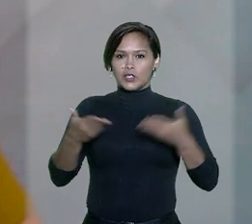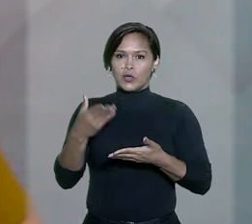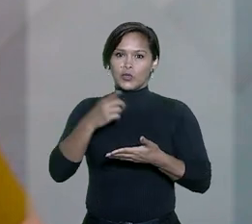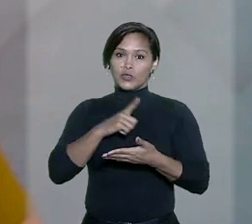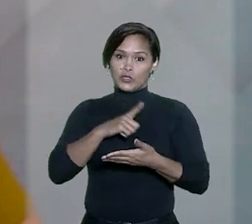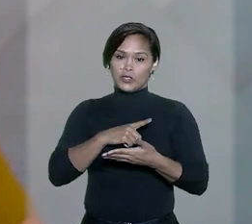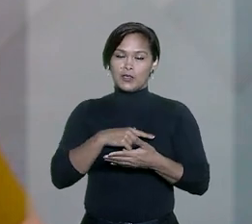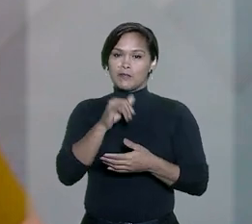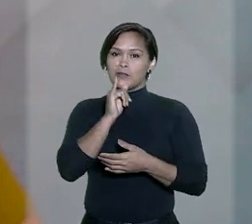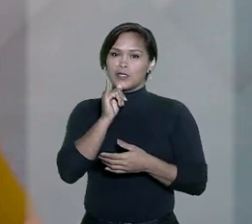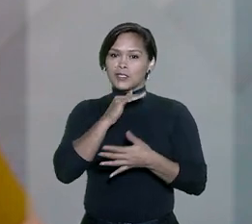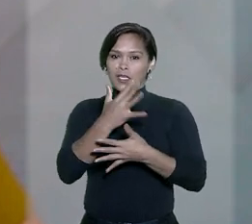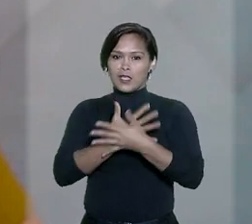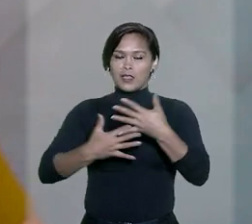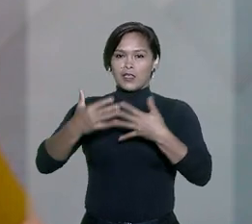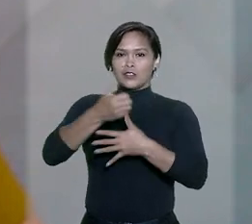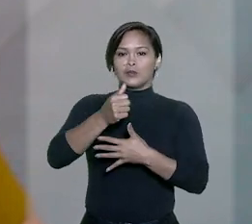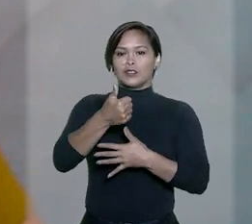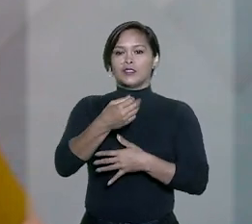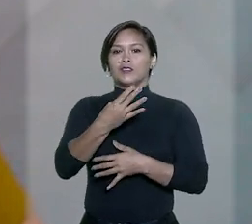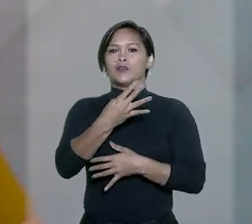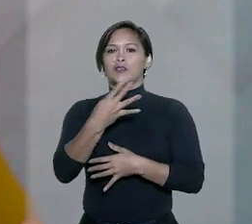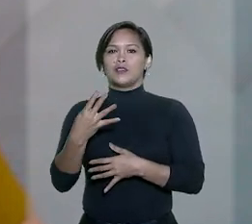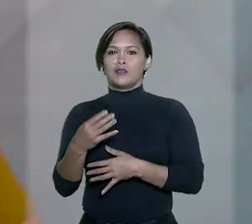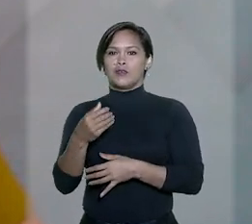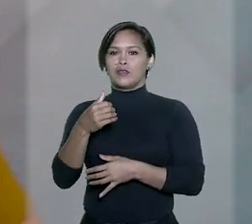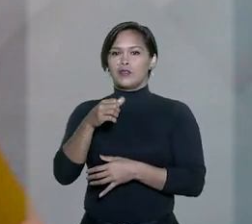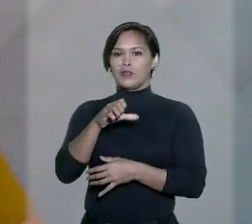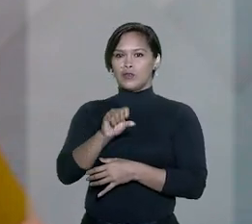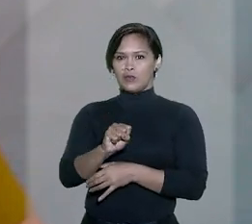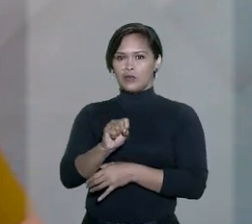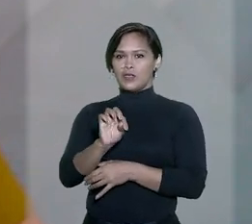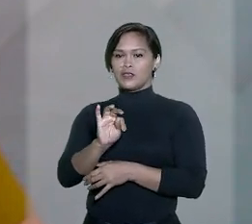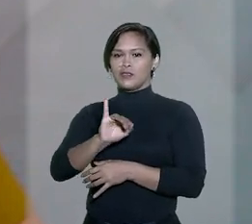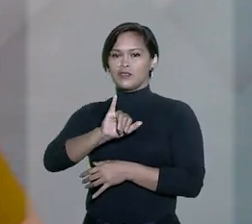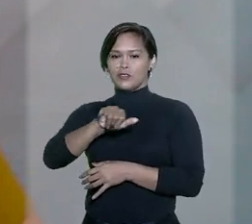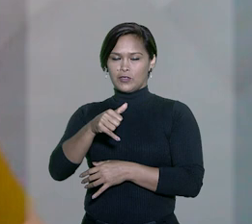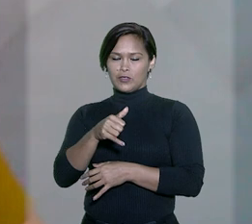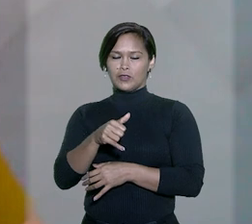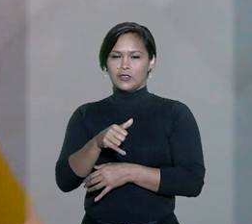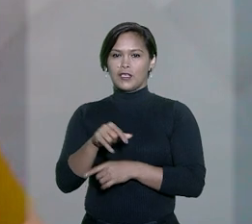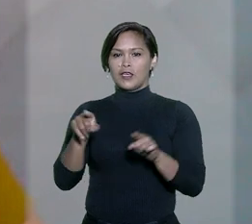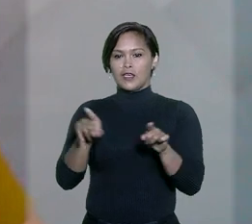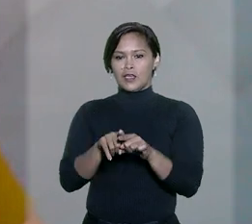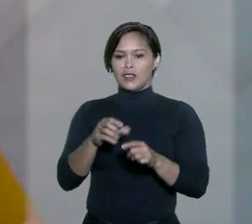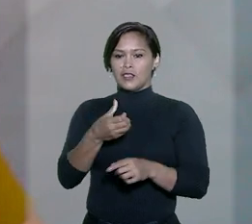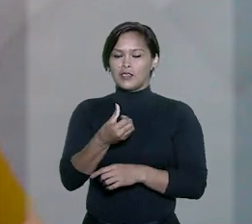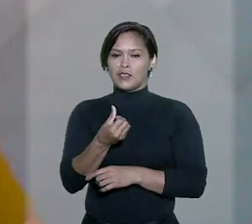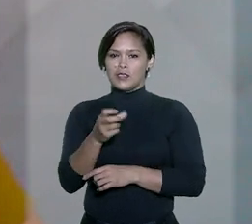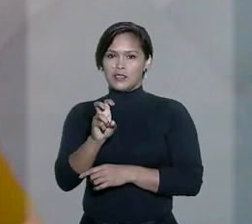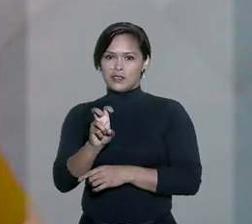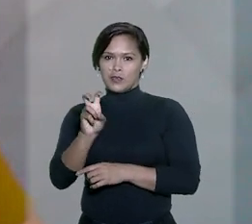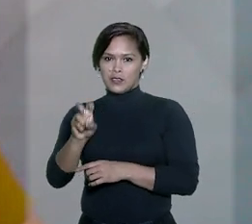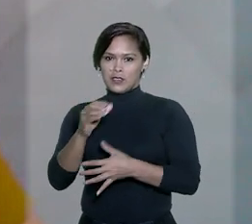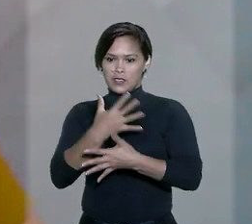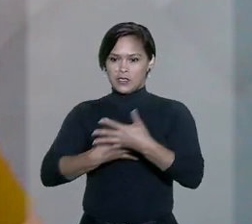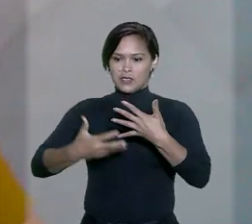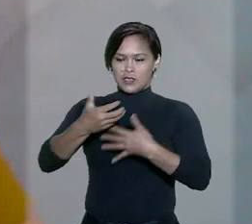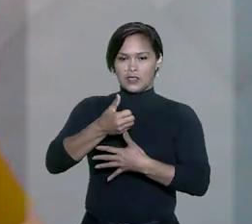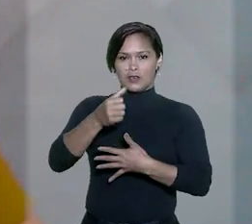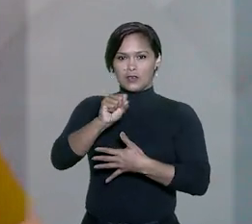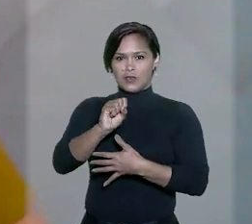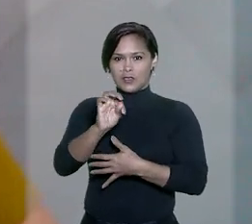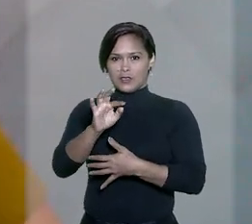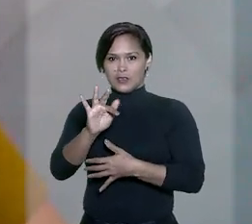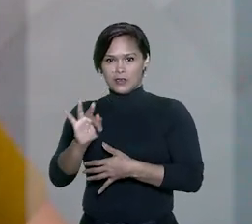vigente, como por exemplo na súmula 144 do Superior Tribunal de Justiça e na 655 do Supremo